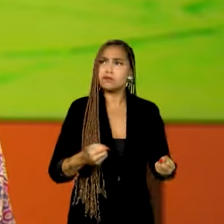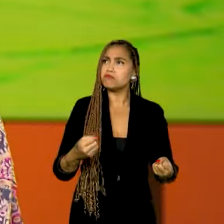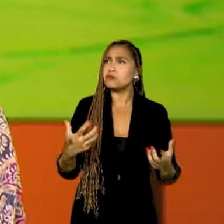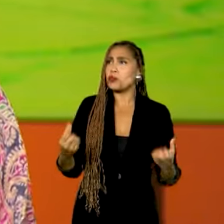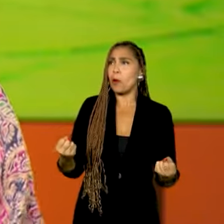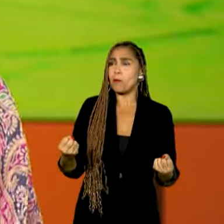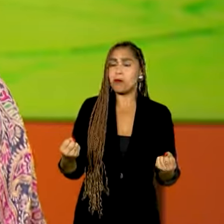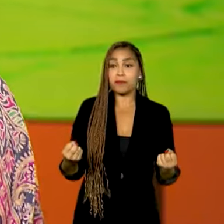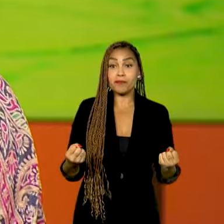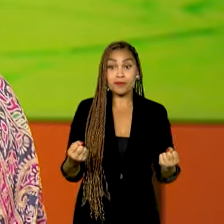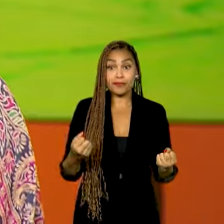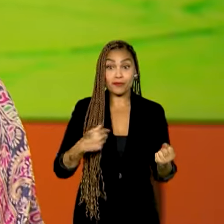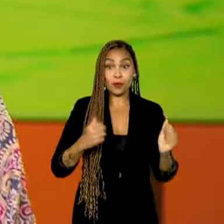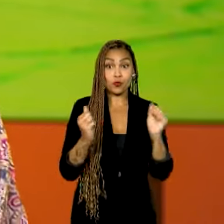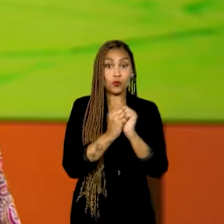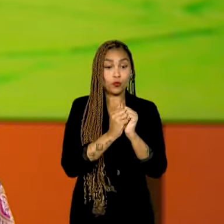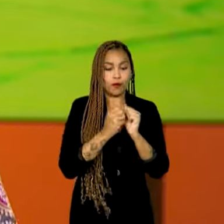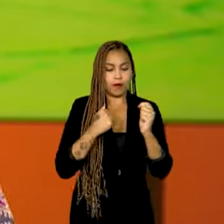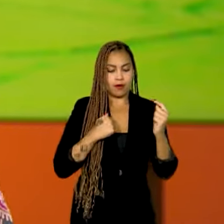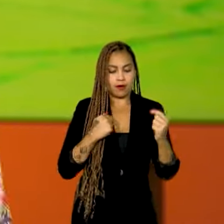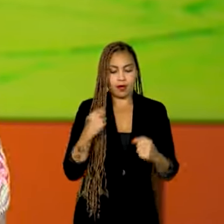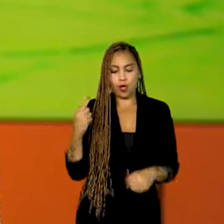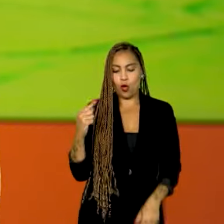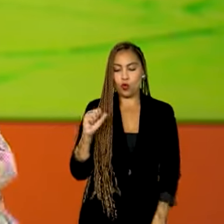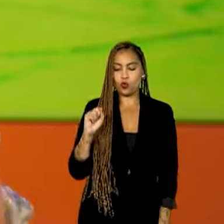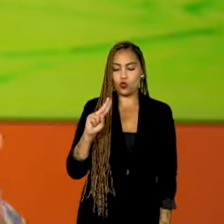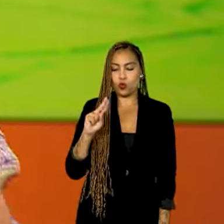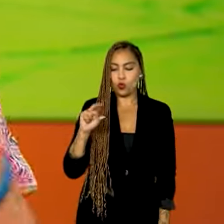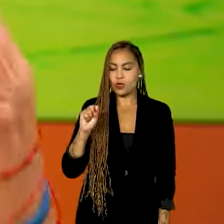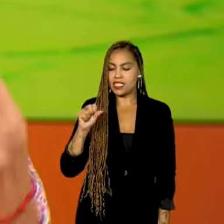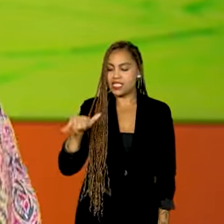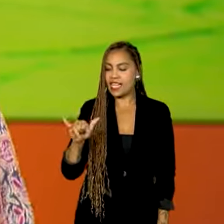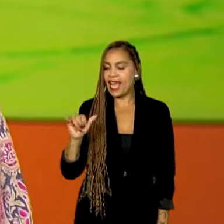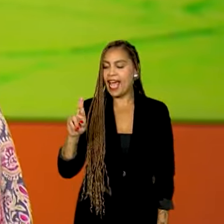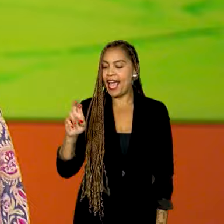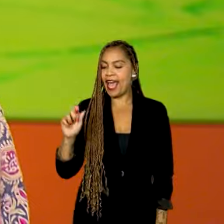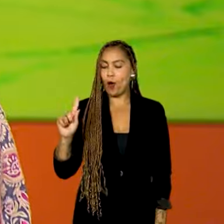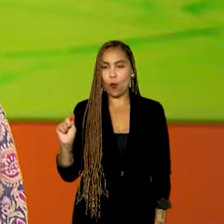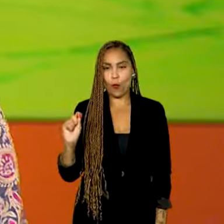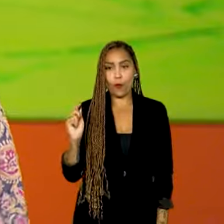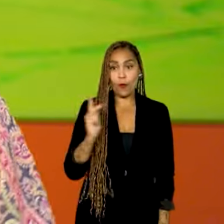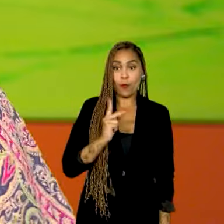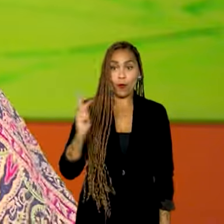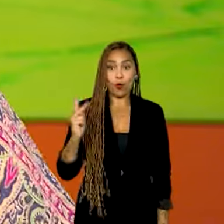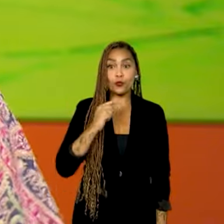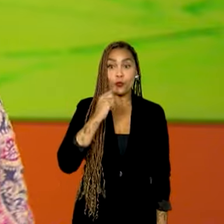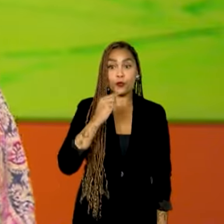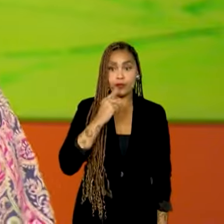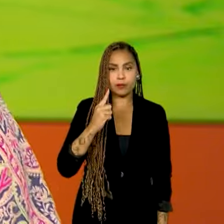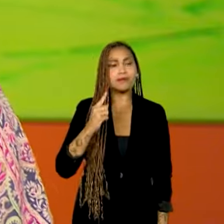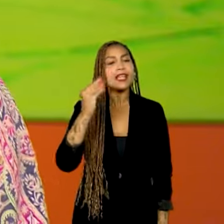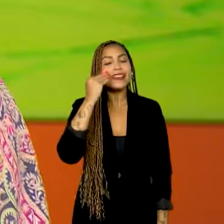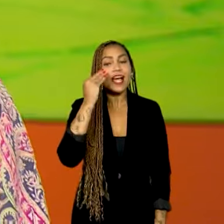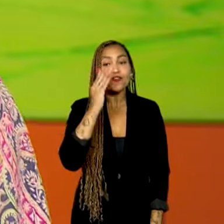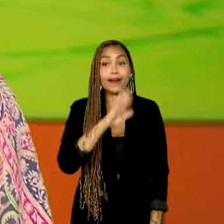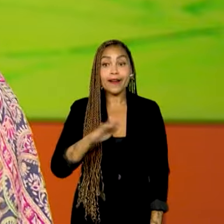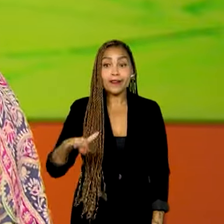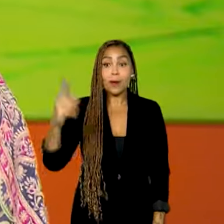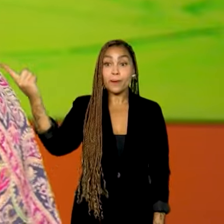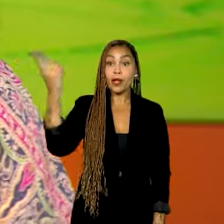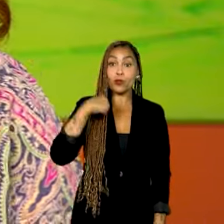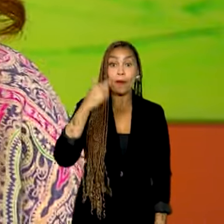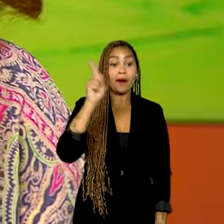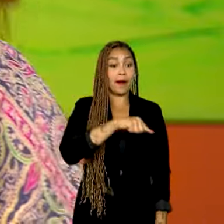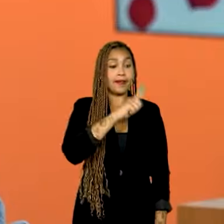ficou entre mim e a Suzy Rego. E aí, pra escolher, fizemos o teste com as crianças e tal, e eu teria que rescindir esse contrato longo